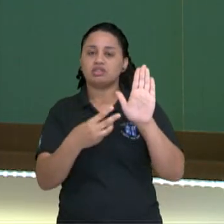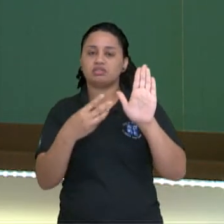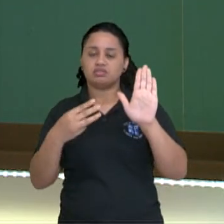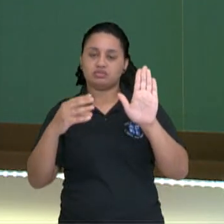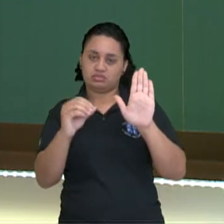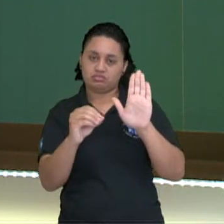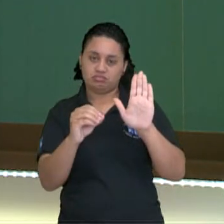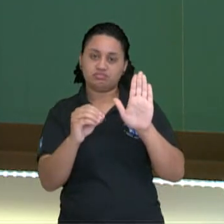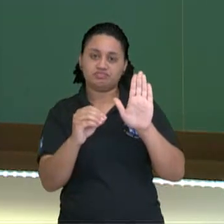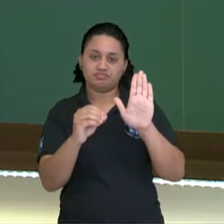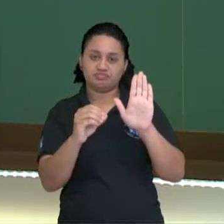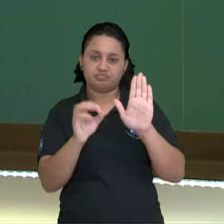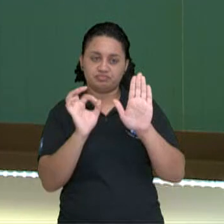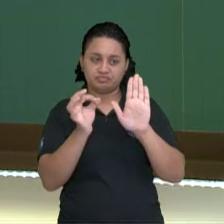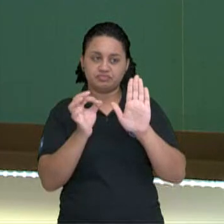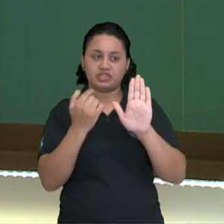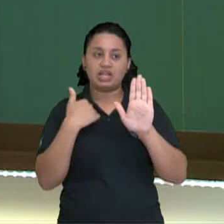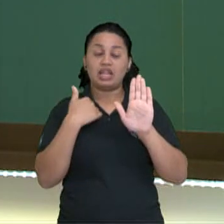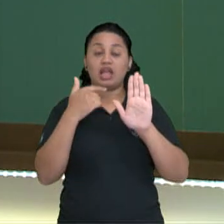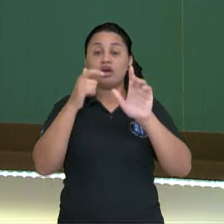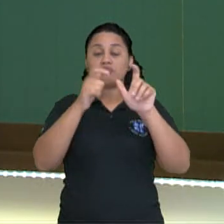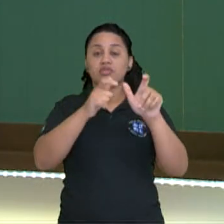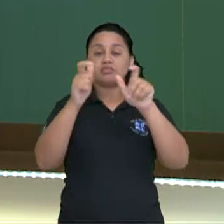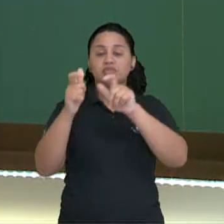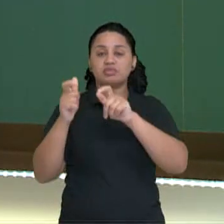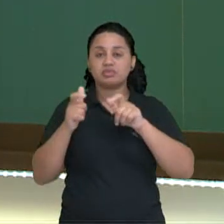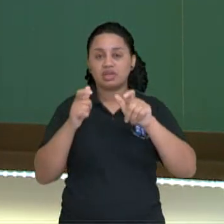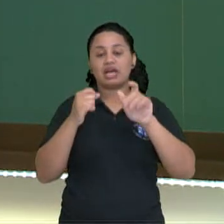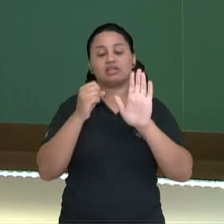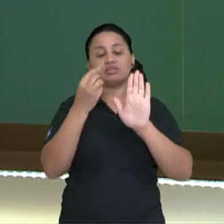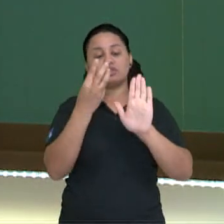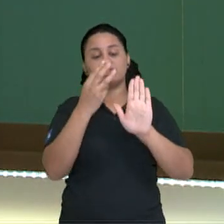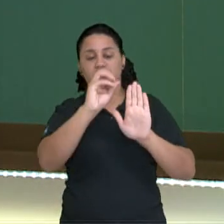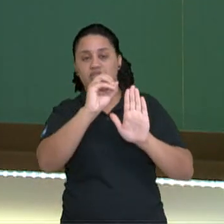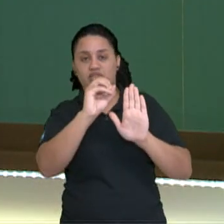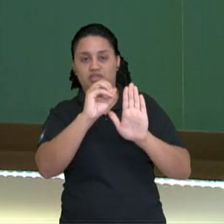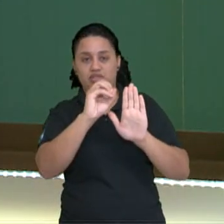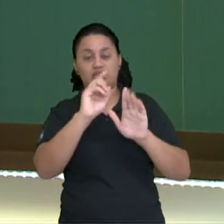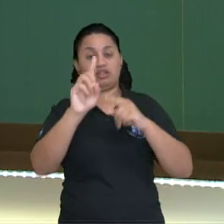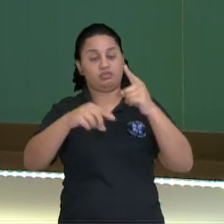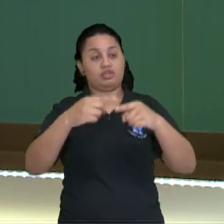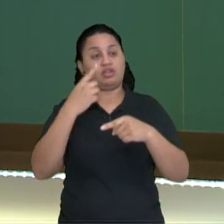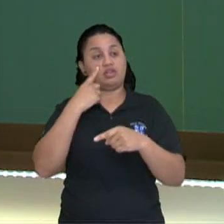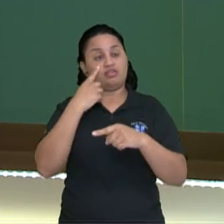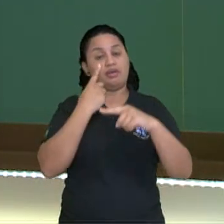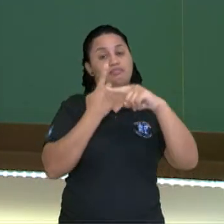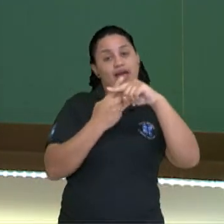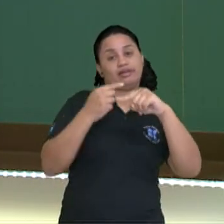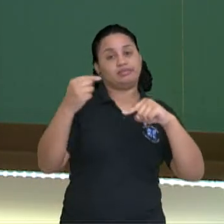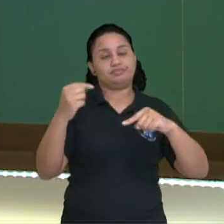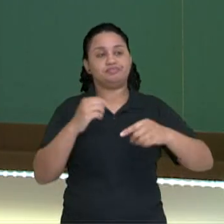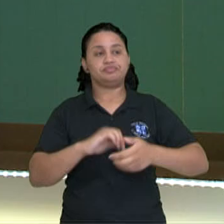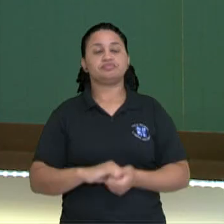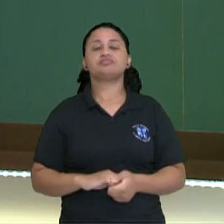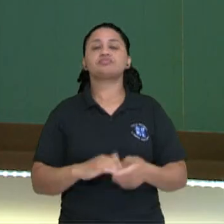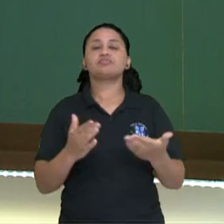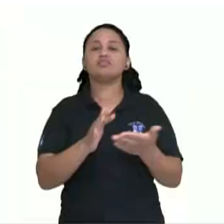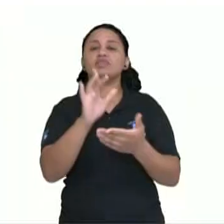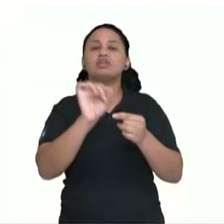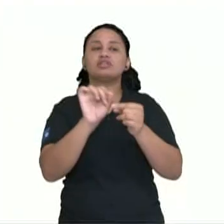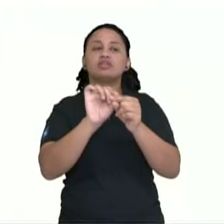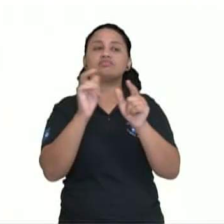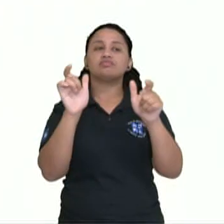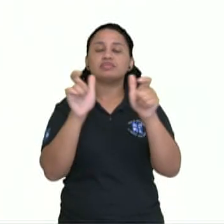que o ângulo de 30 graus. Depois, não pode esquecer de olhar o sinal. Então, reduza aí o ângulo